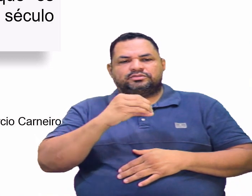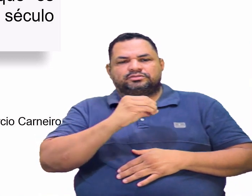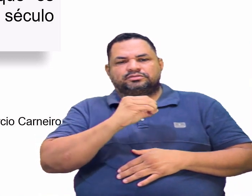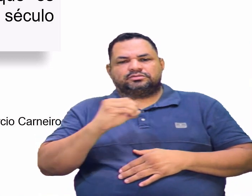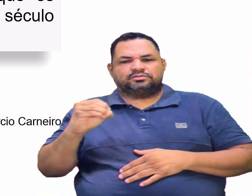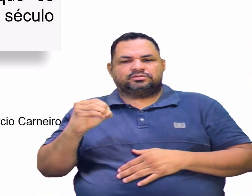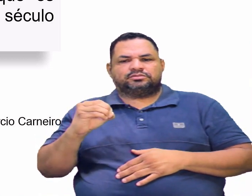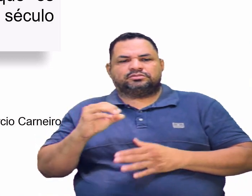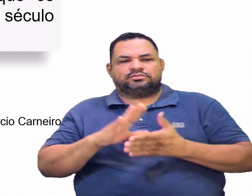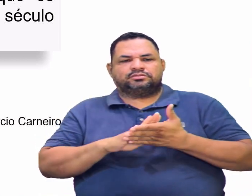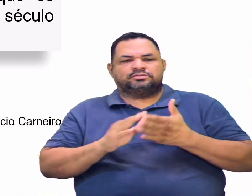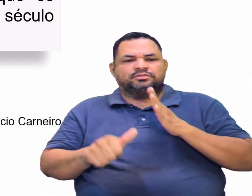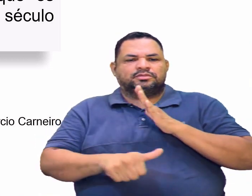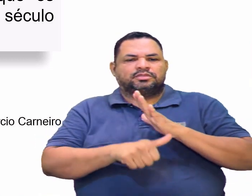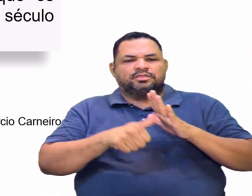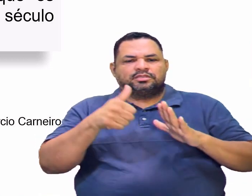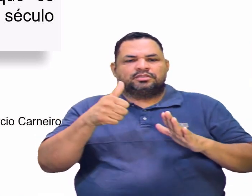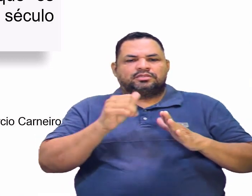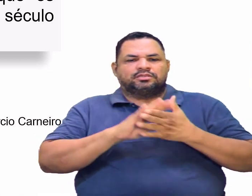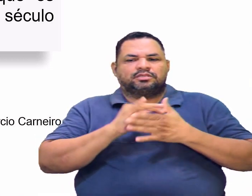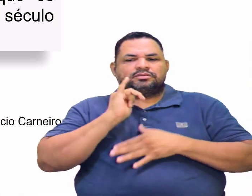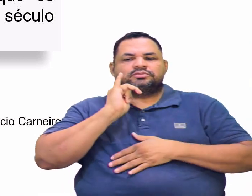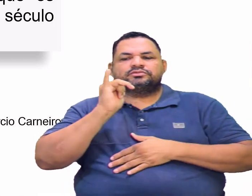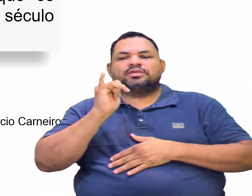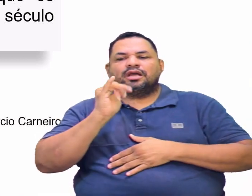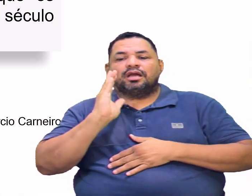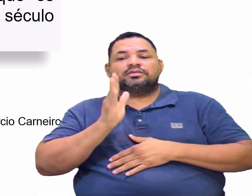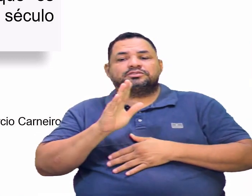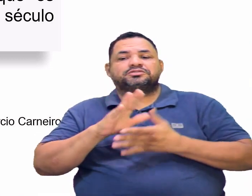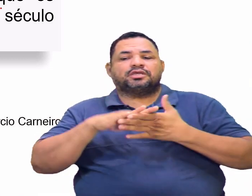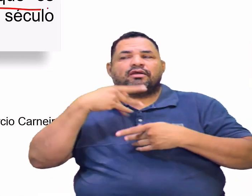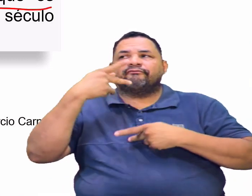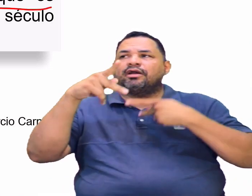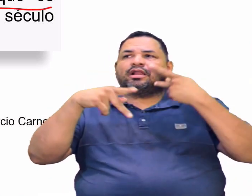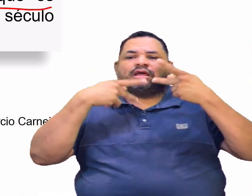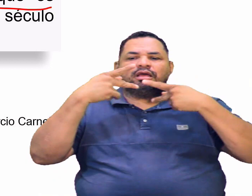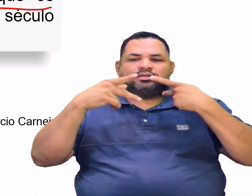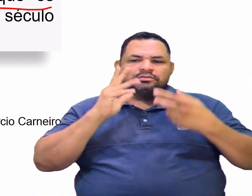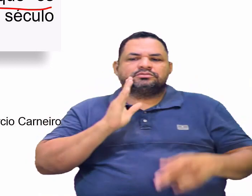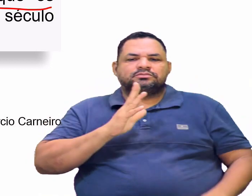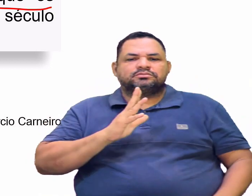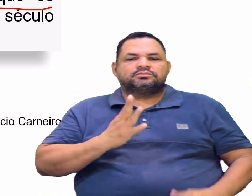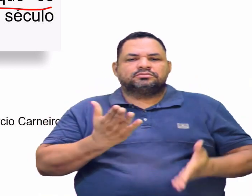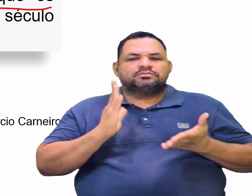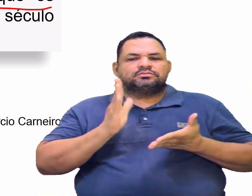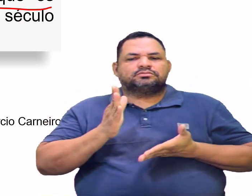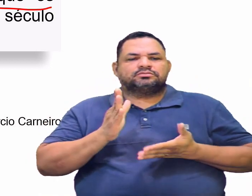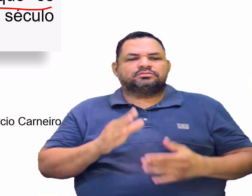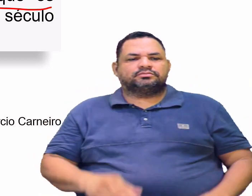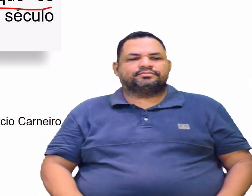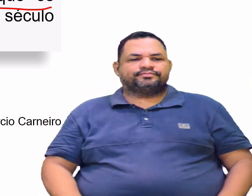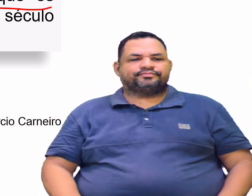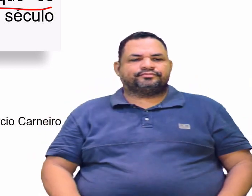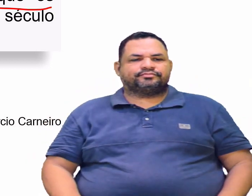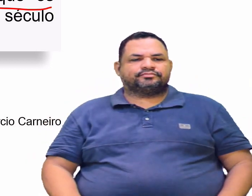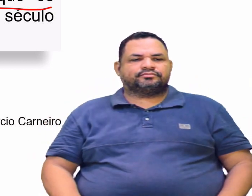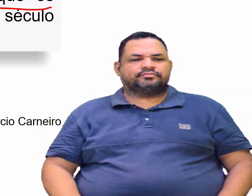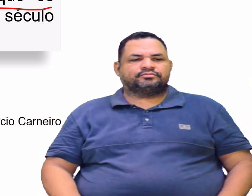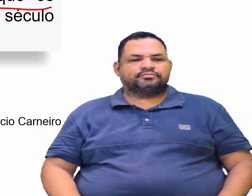Consta com os primeiros registros de narratividade, em que os